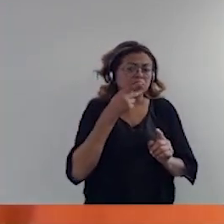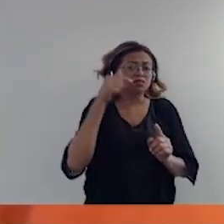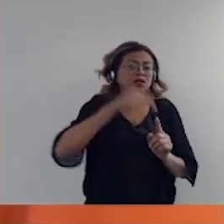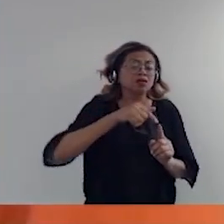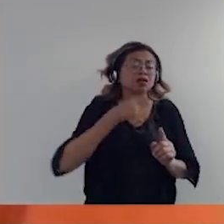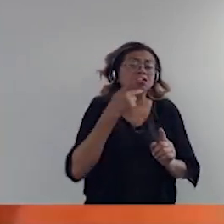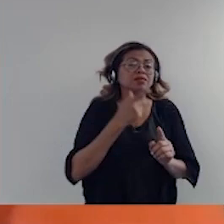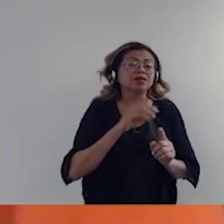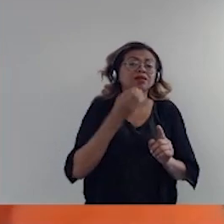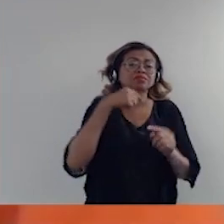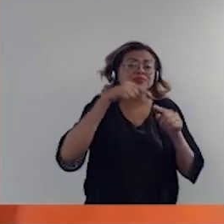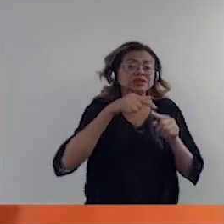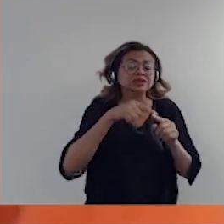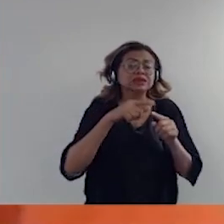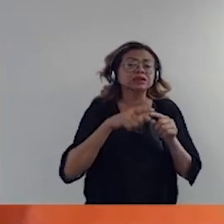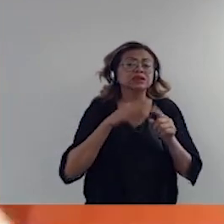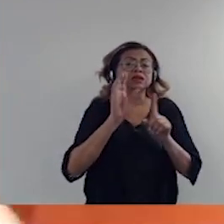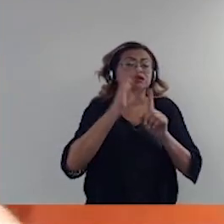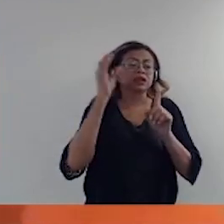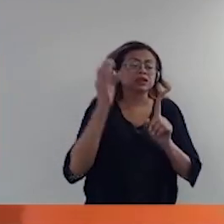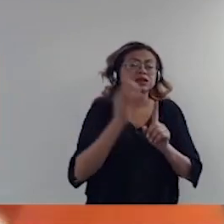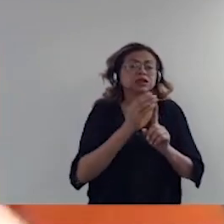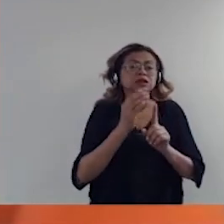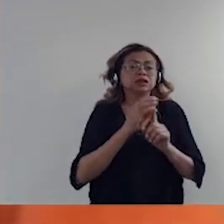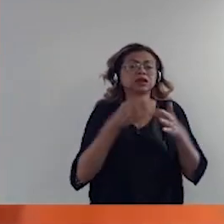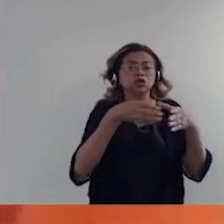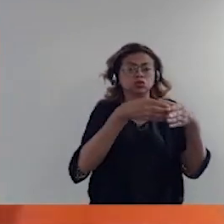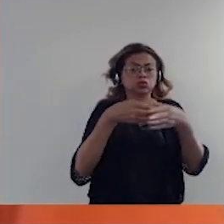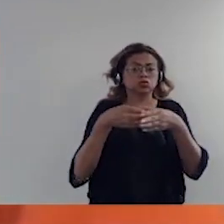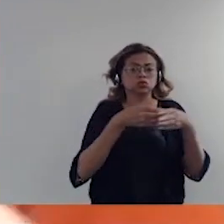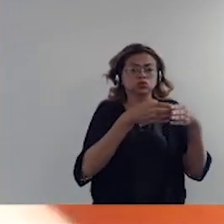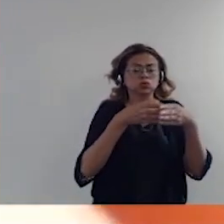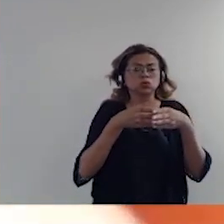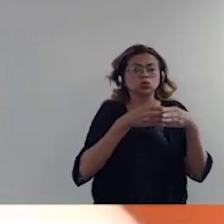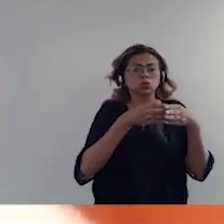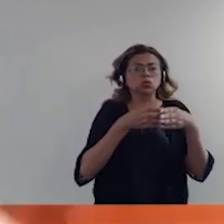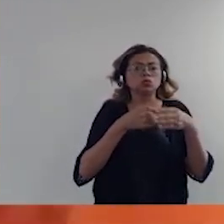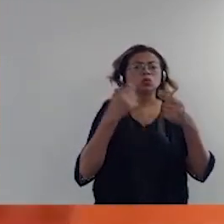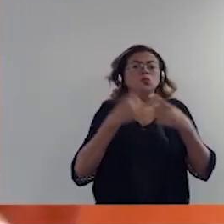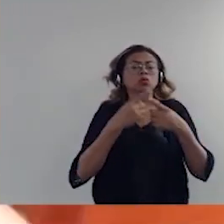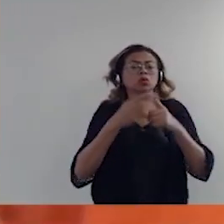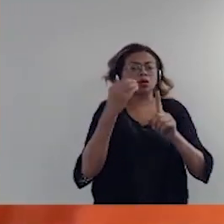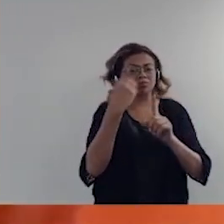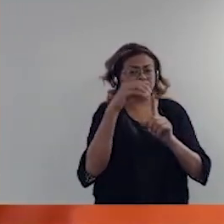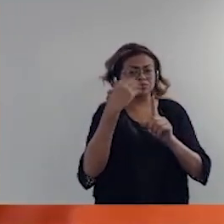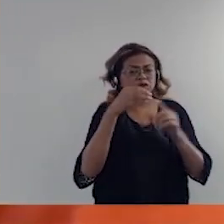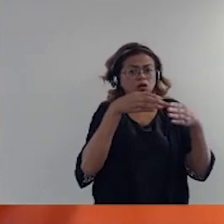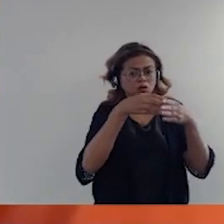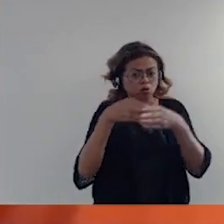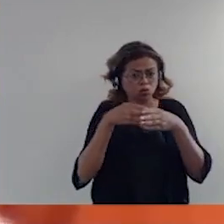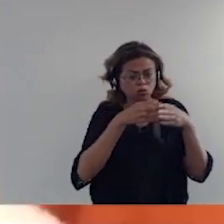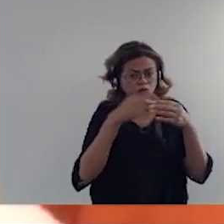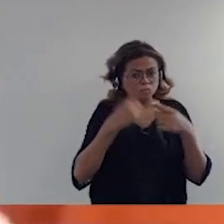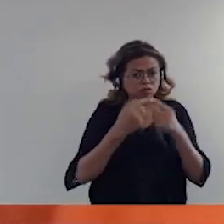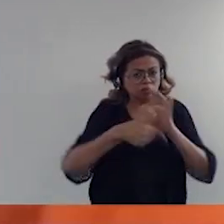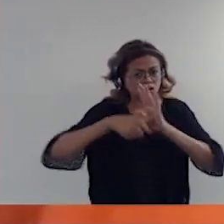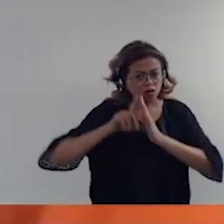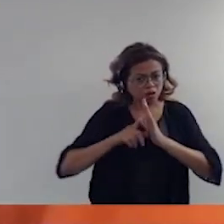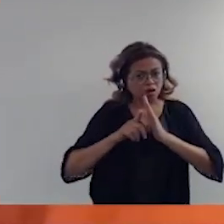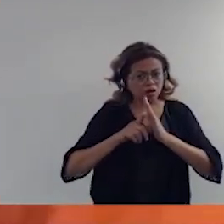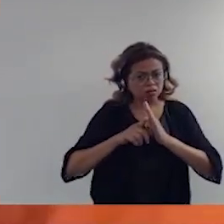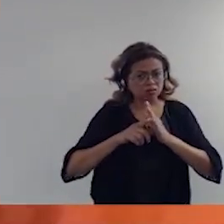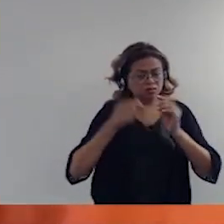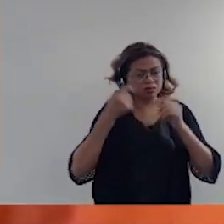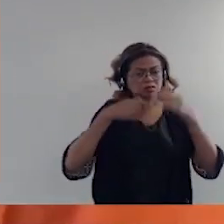a fragilidade da cidadania dos grupos vulneráveis, né? Porque como são grupos que foram negados,